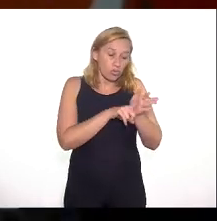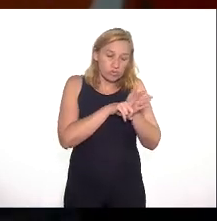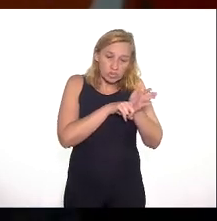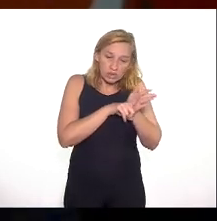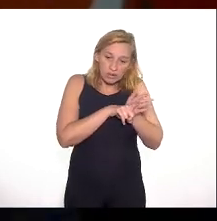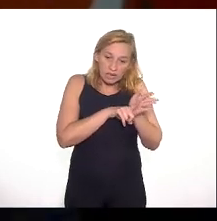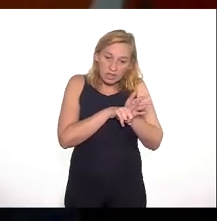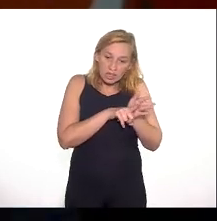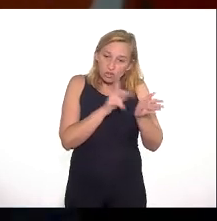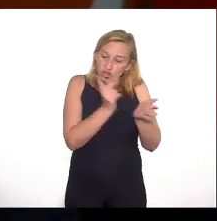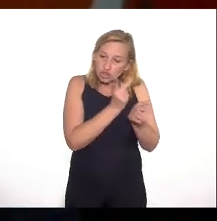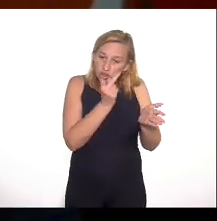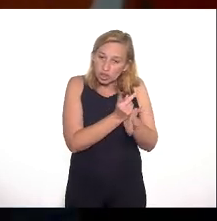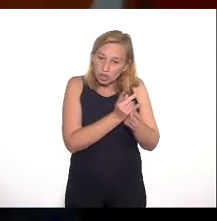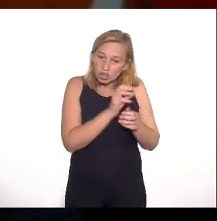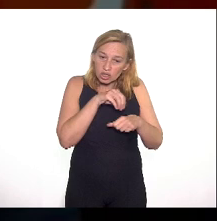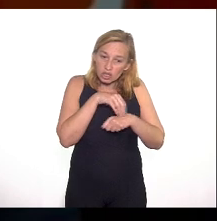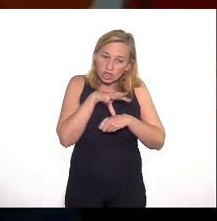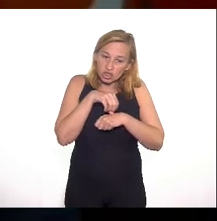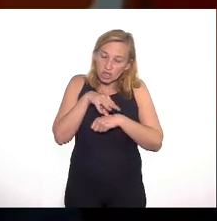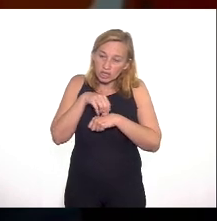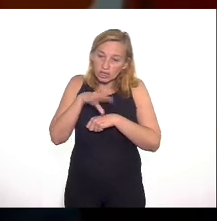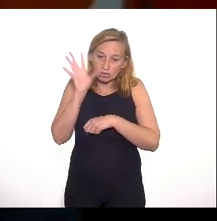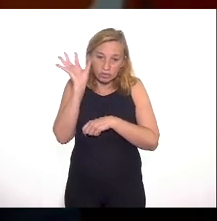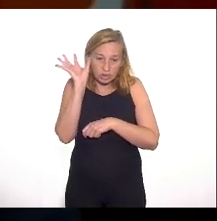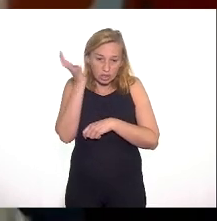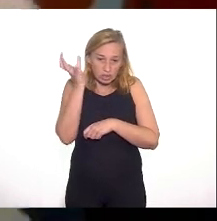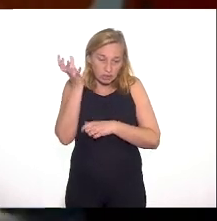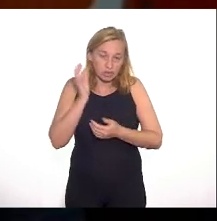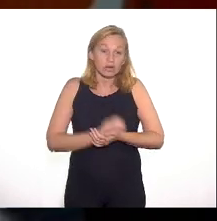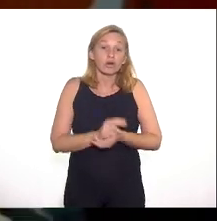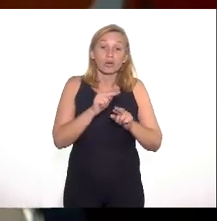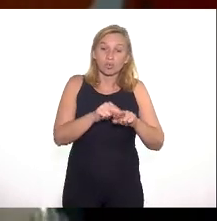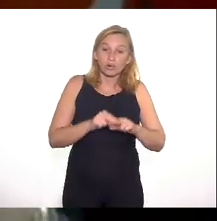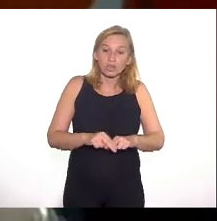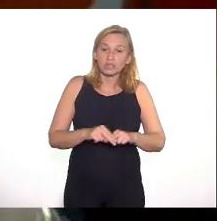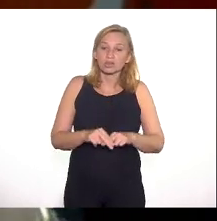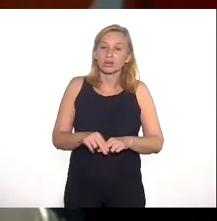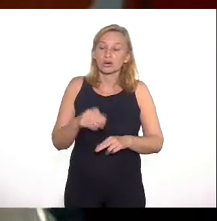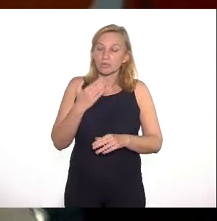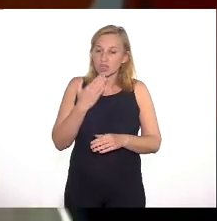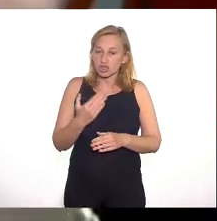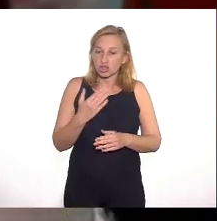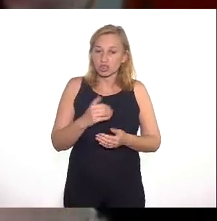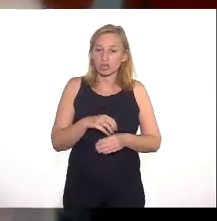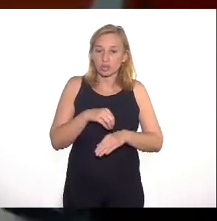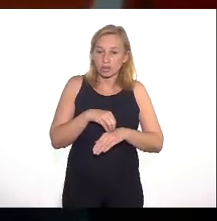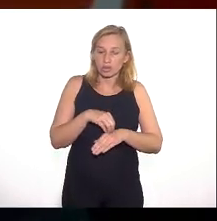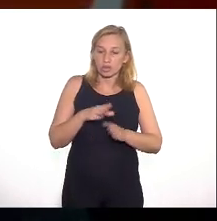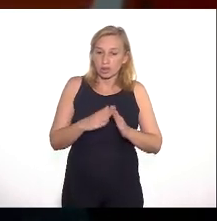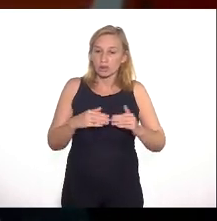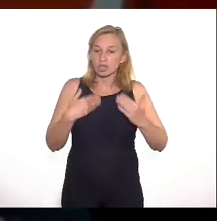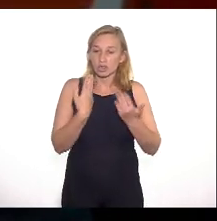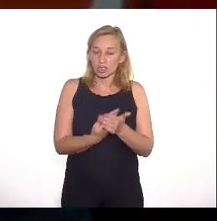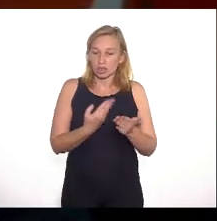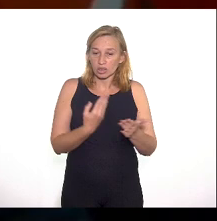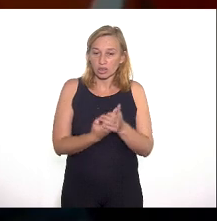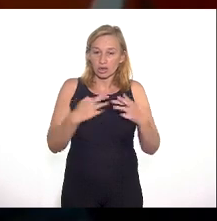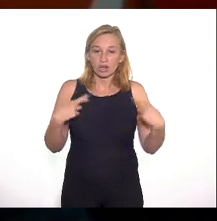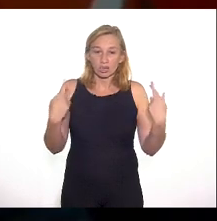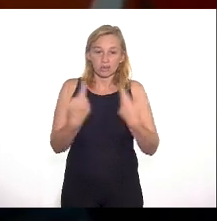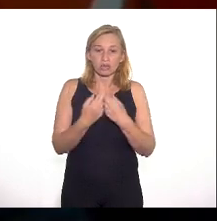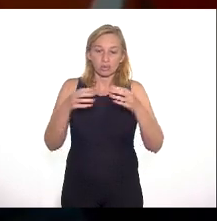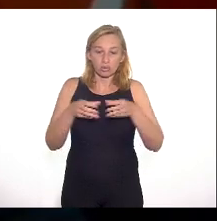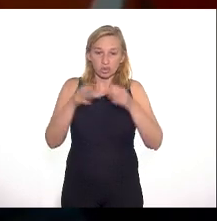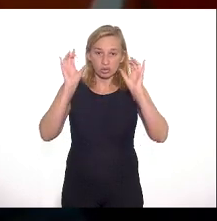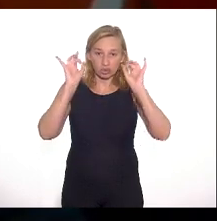e indicações de soluções. Por isso, eu protocolei um requerimento para a instalação de comissão